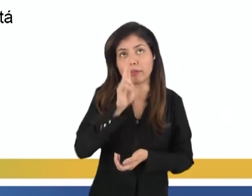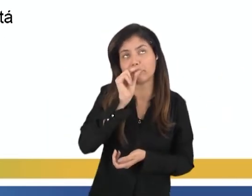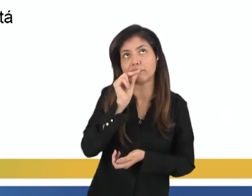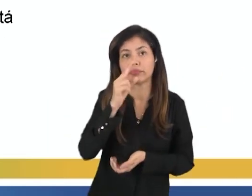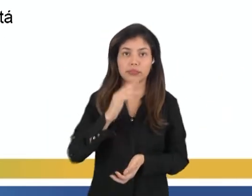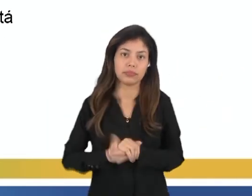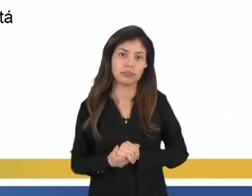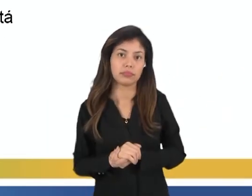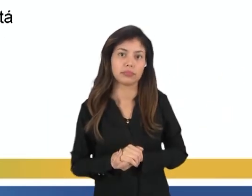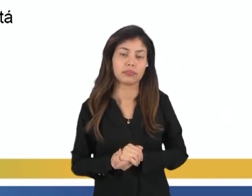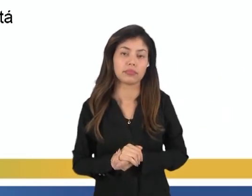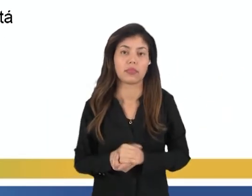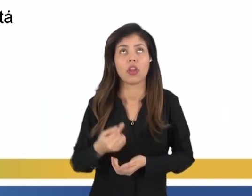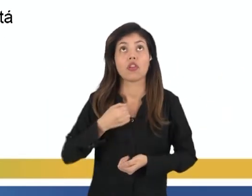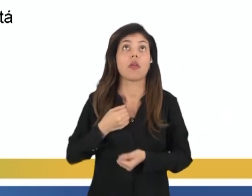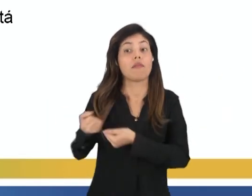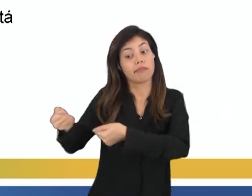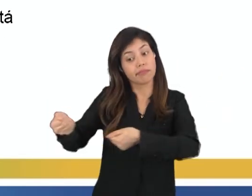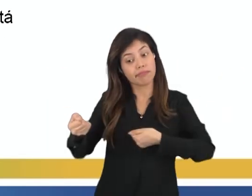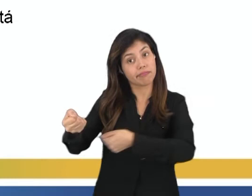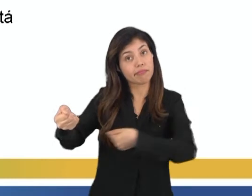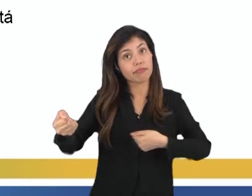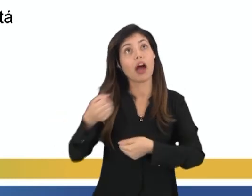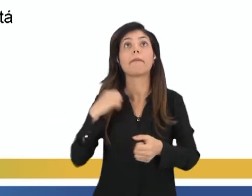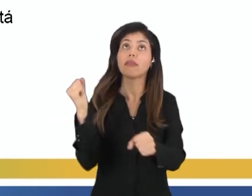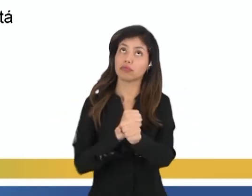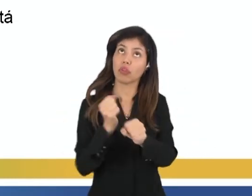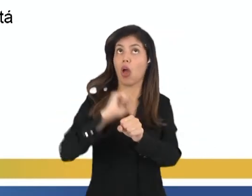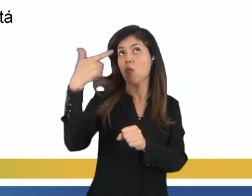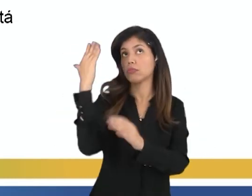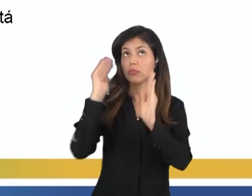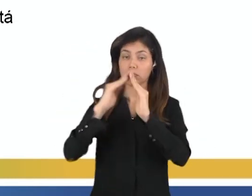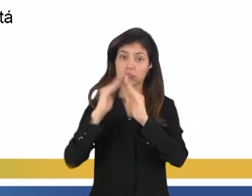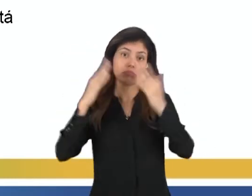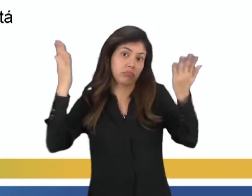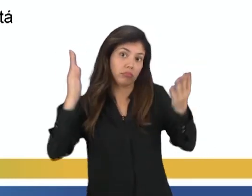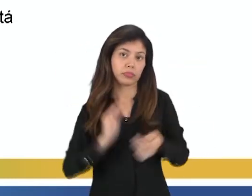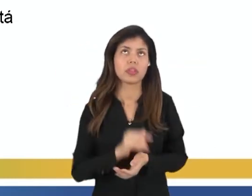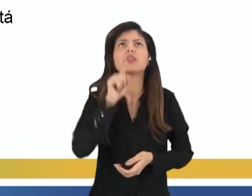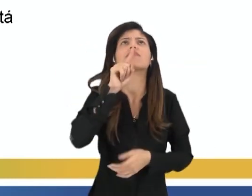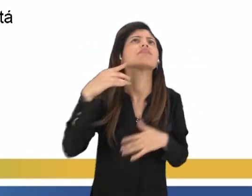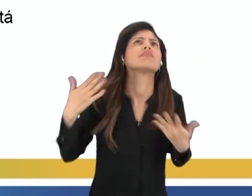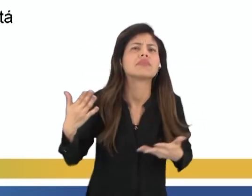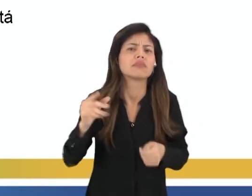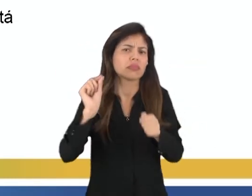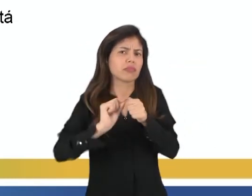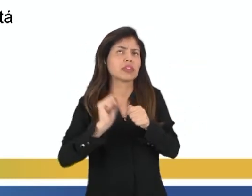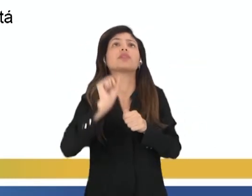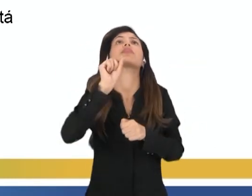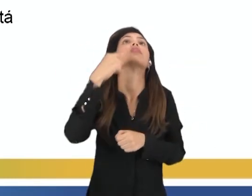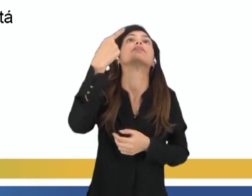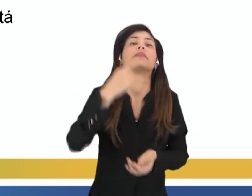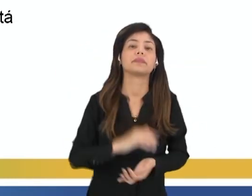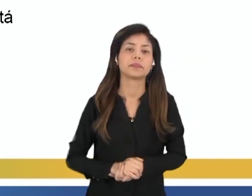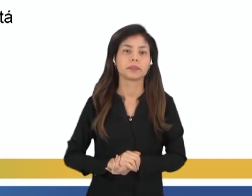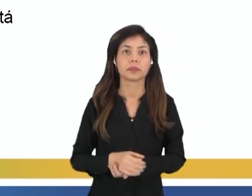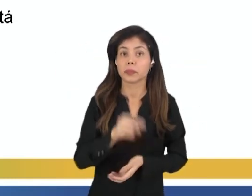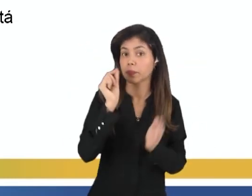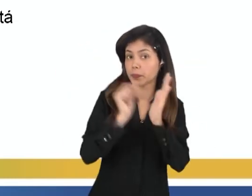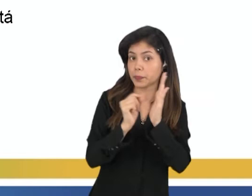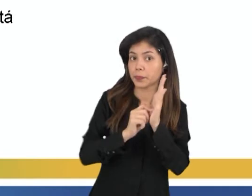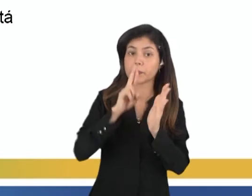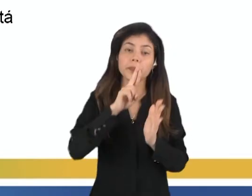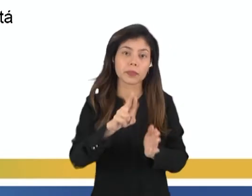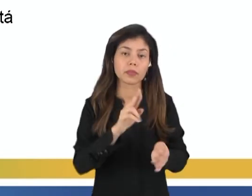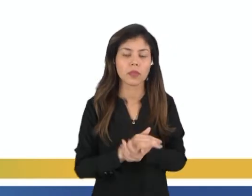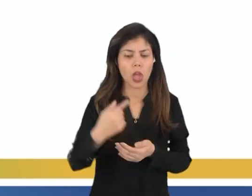Donald respondeu: "Estou serrando a madeira para construir uma outra casa." "E você, está fazendo o que aí?" O Pica-Pau